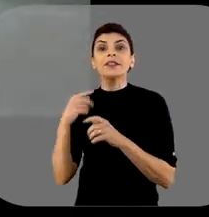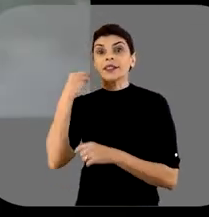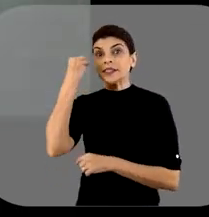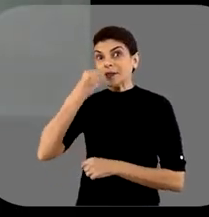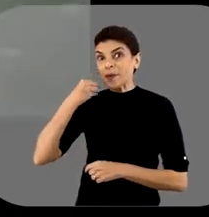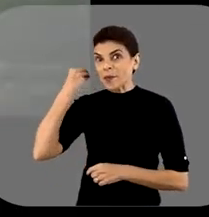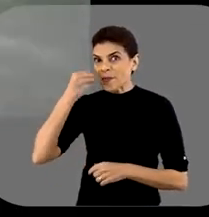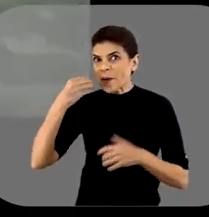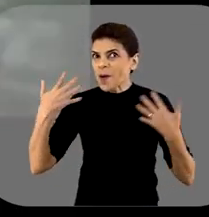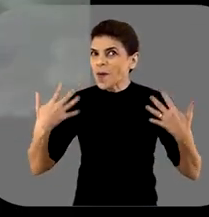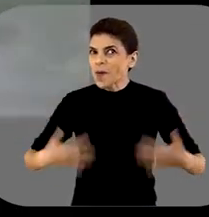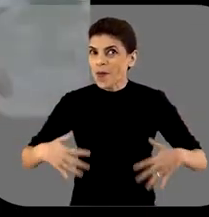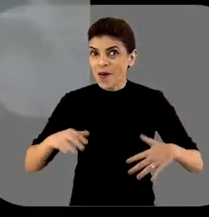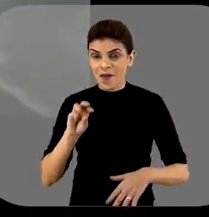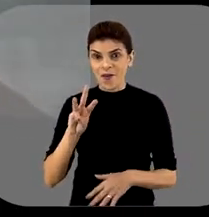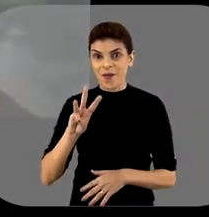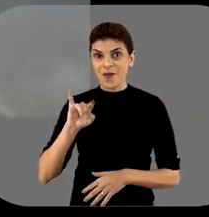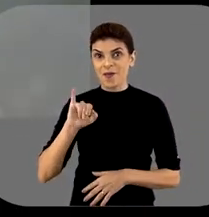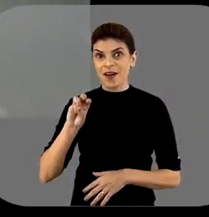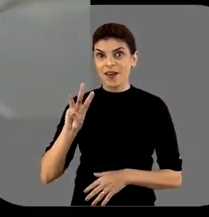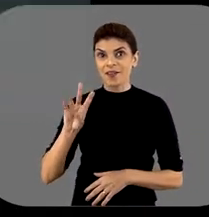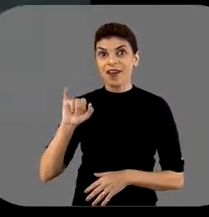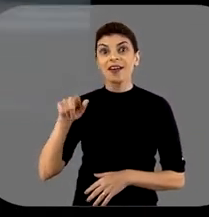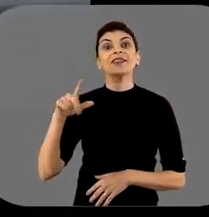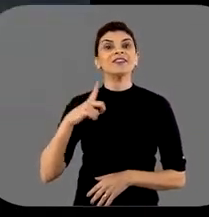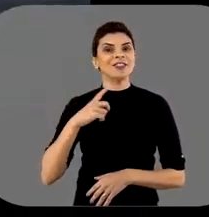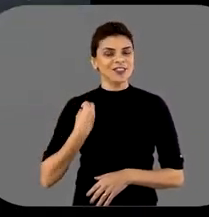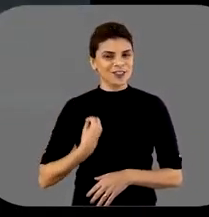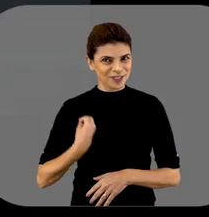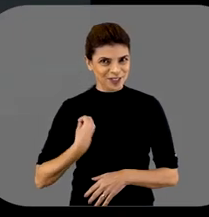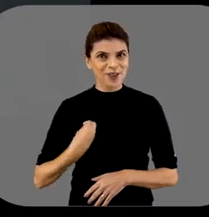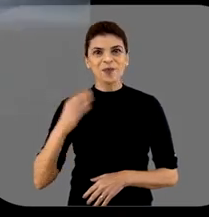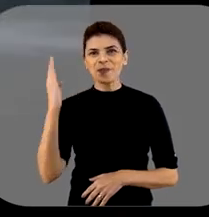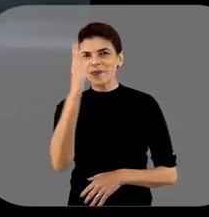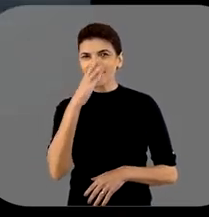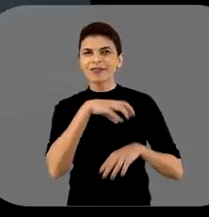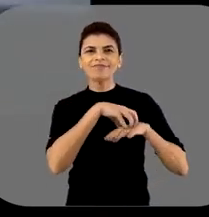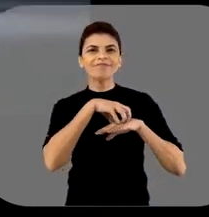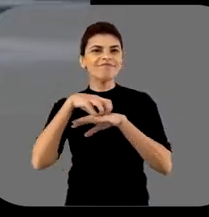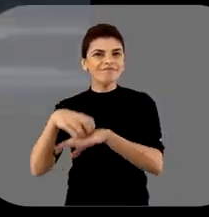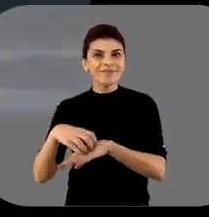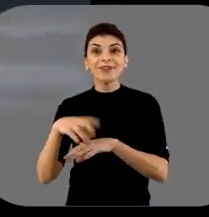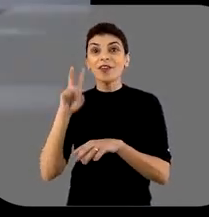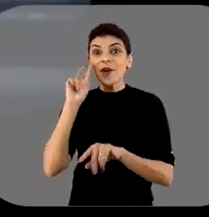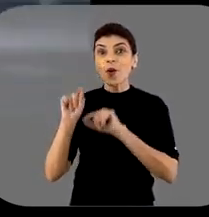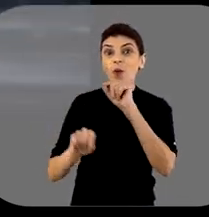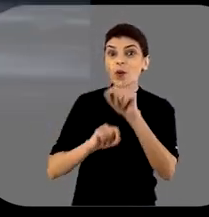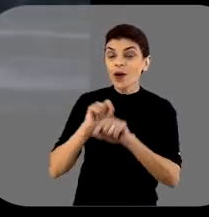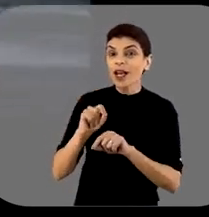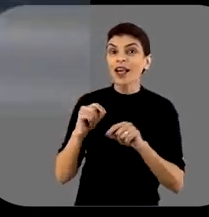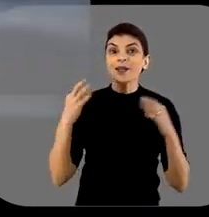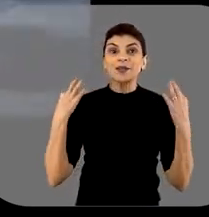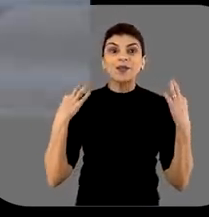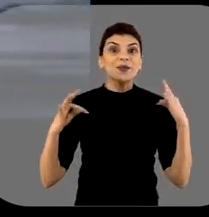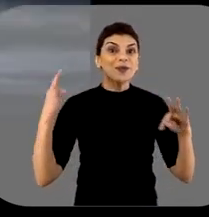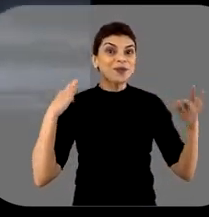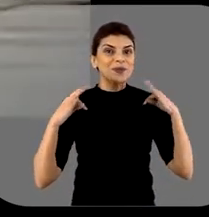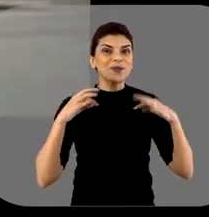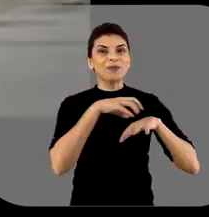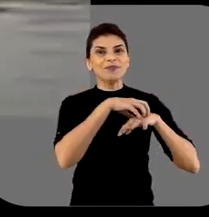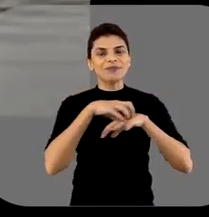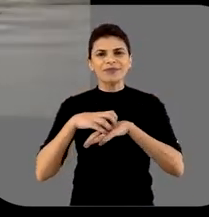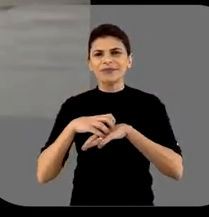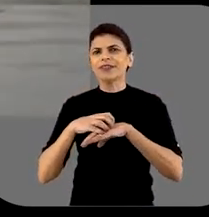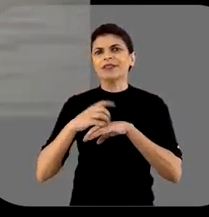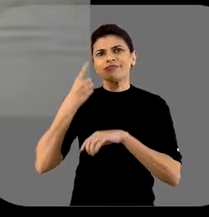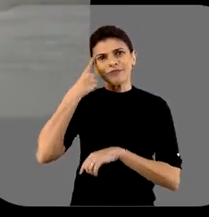experiência. Vocês vão lá no Zuai Vai? Vamos lá. É fazer um tour. É, só que você não faz ideia o que é um tour ali, né? Dias,